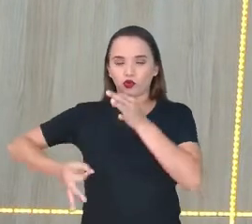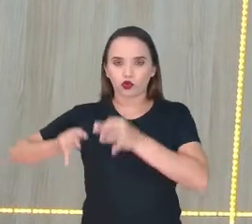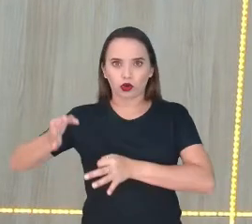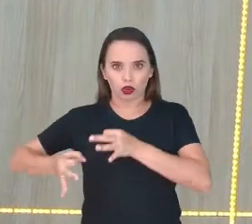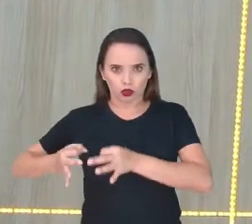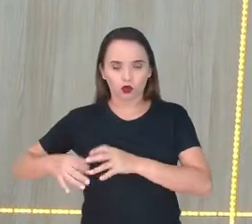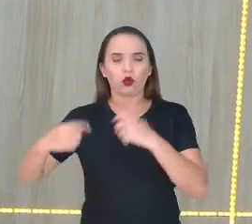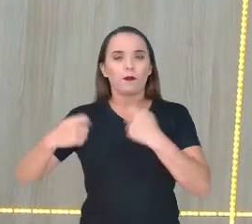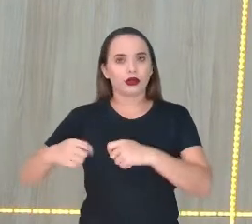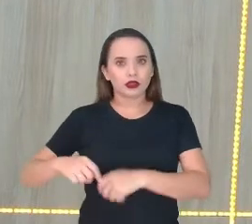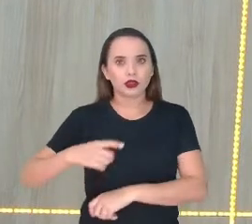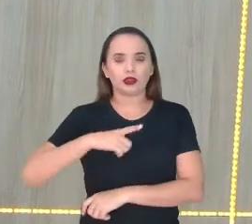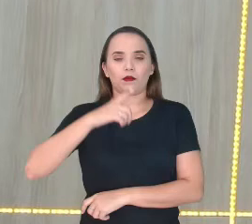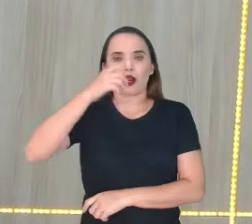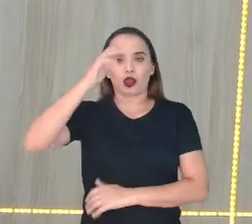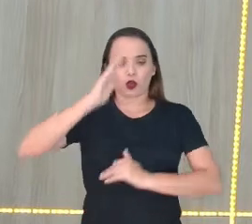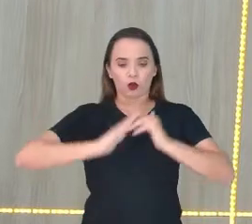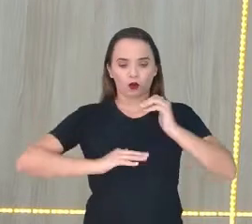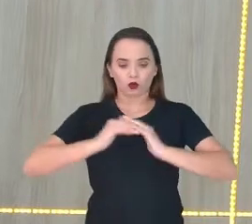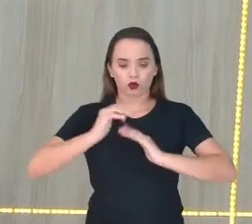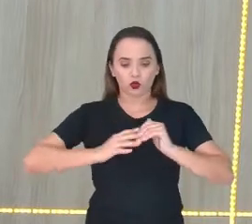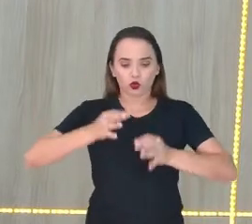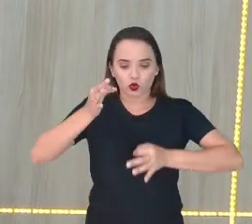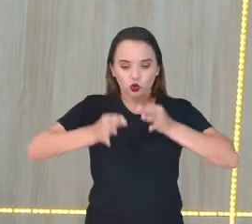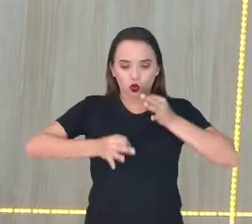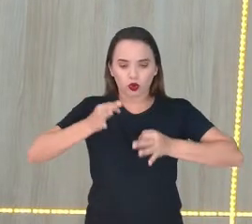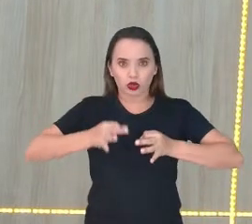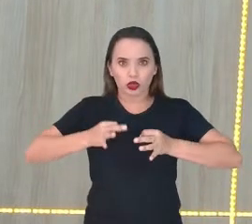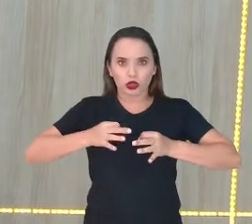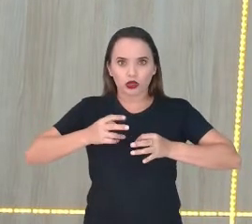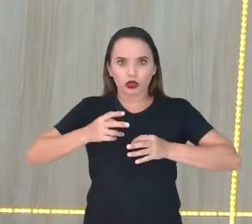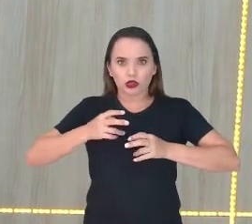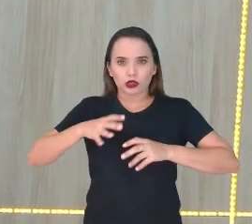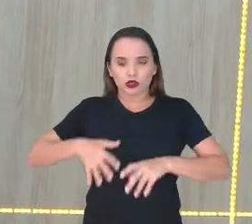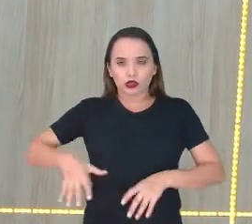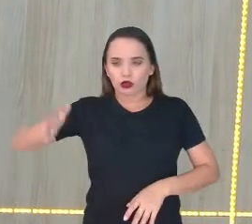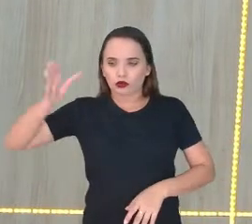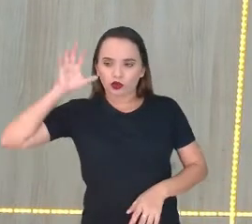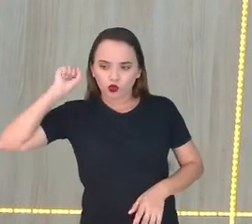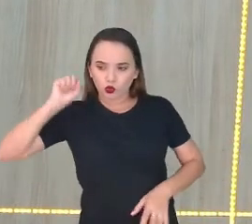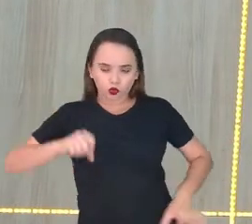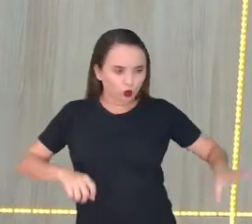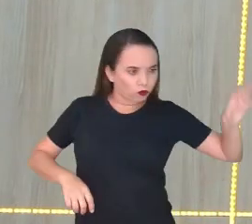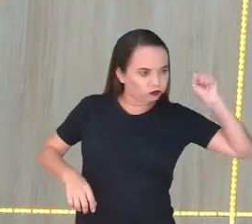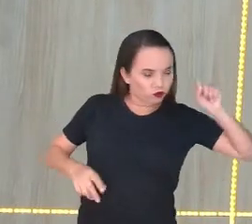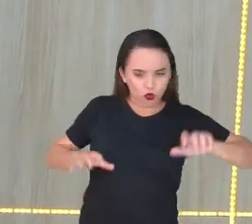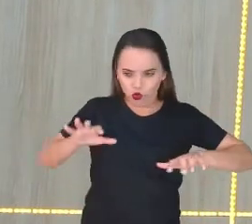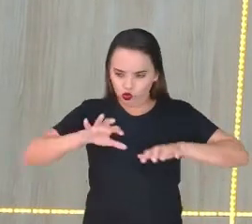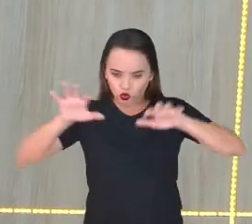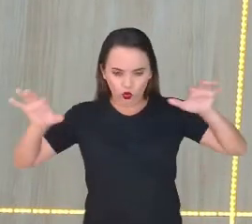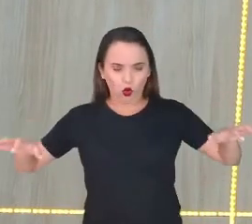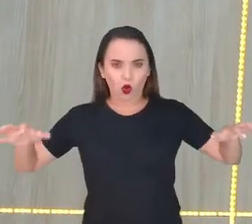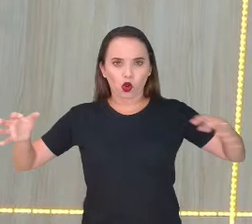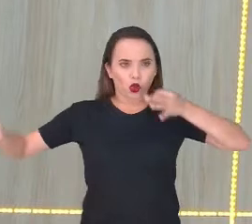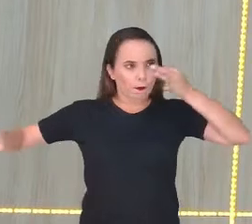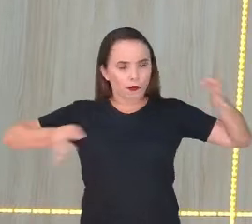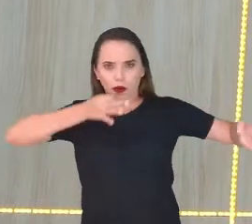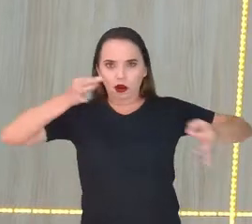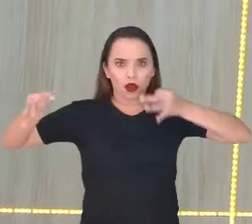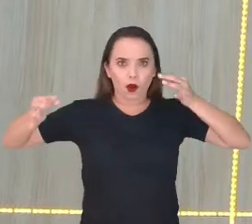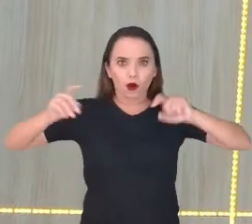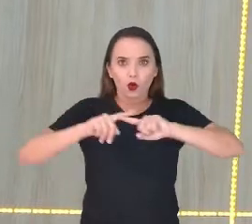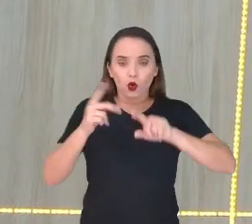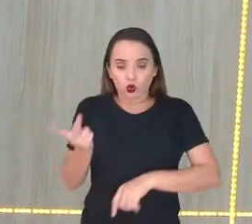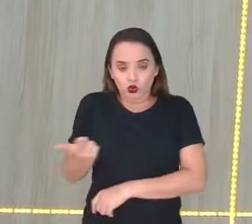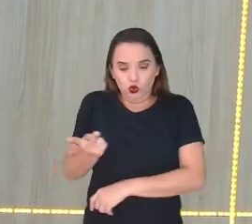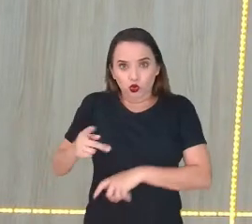para que o juiz escute os dois lados e delibere. E pense, os dois lados precisam defender seus pontos